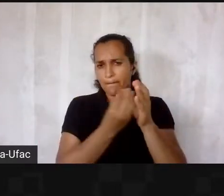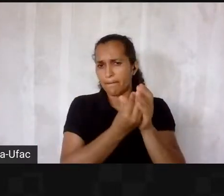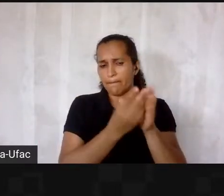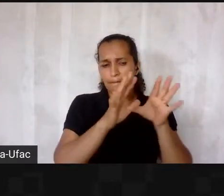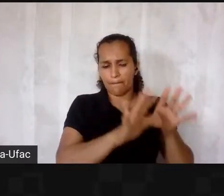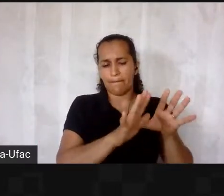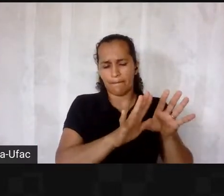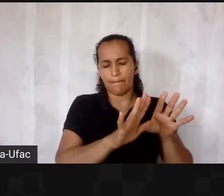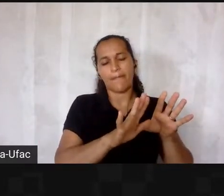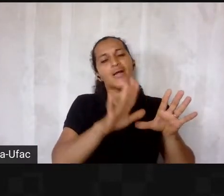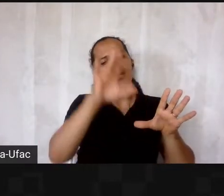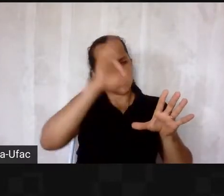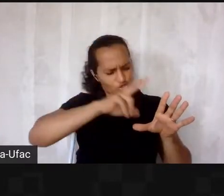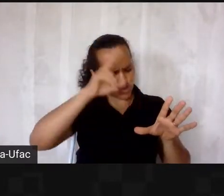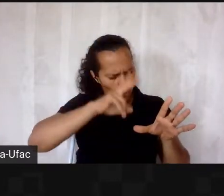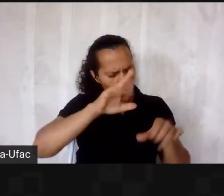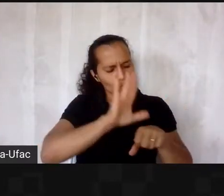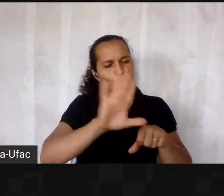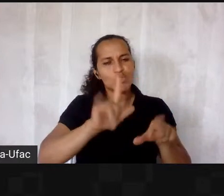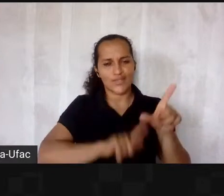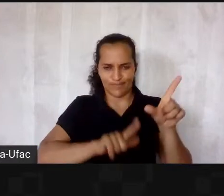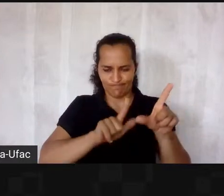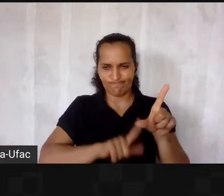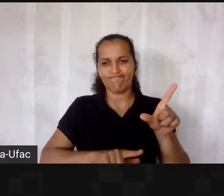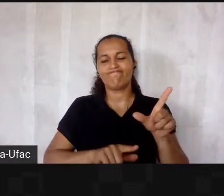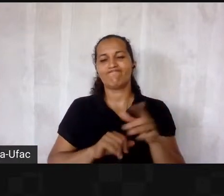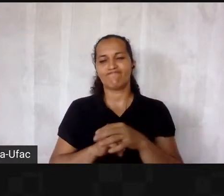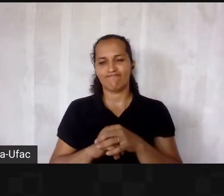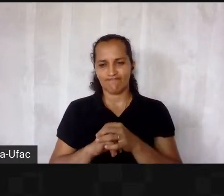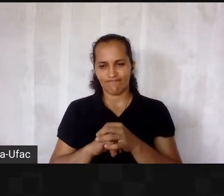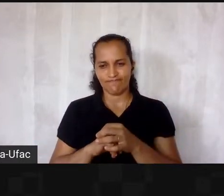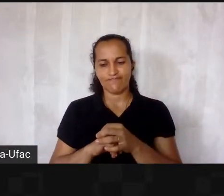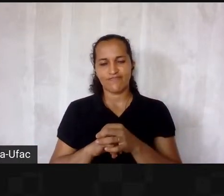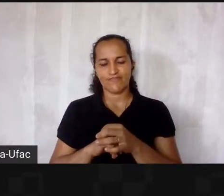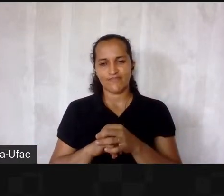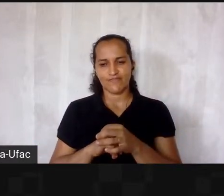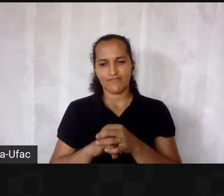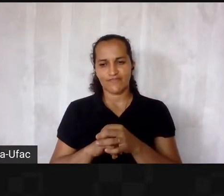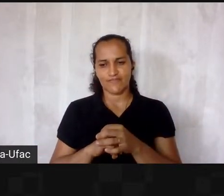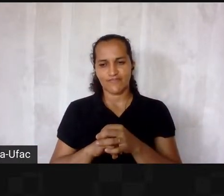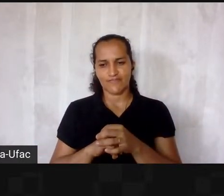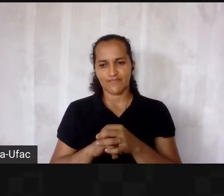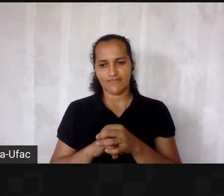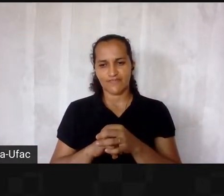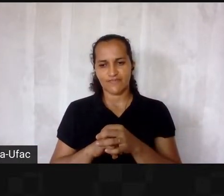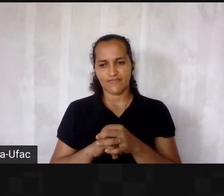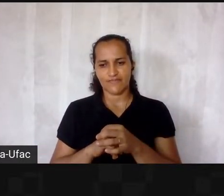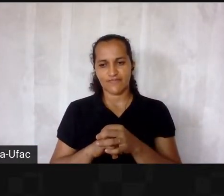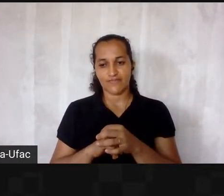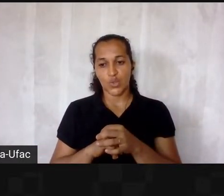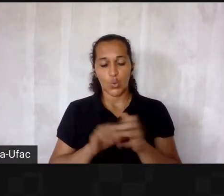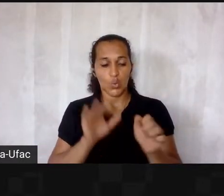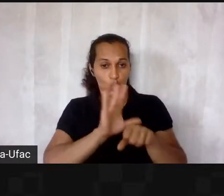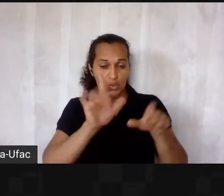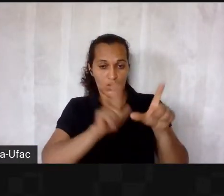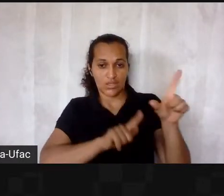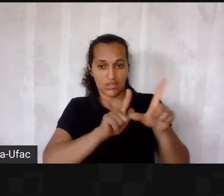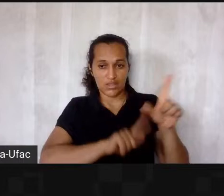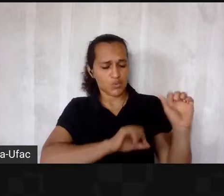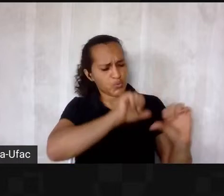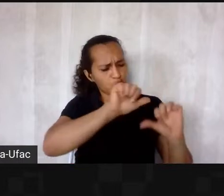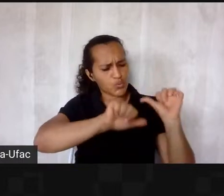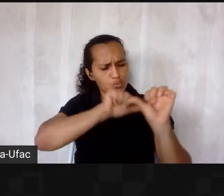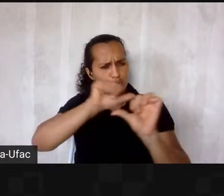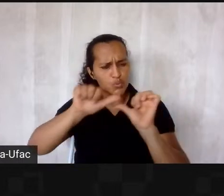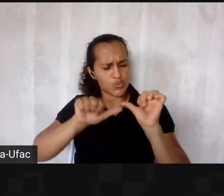curso de letras. O curso de letras, na verdade, mudou a trajetória...